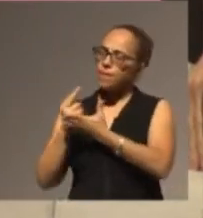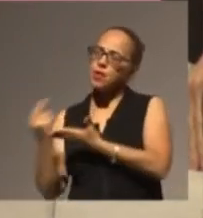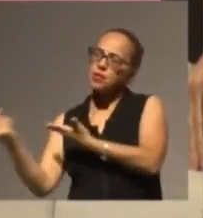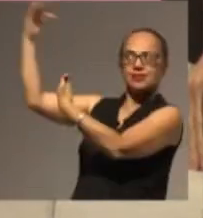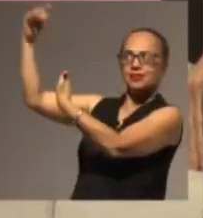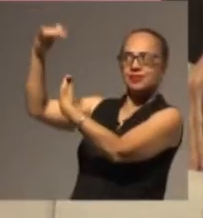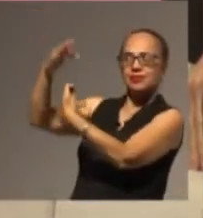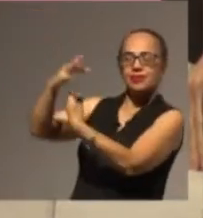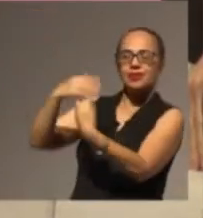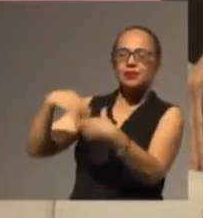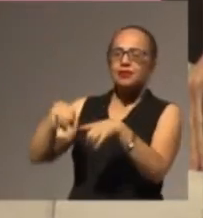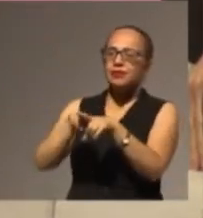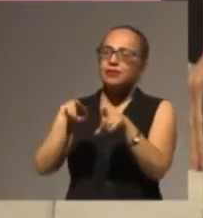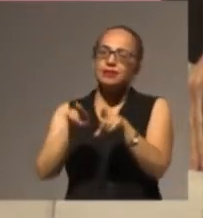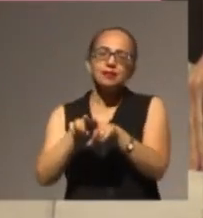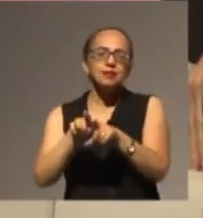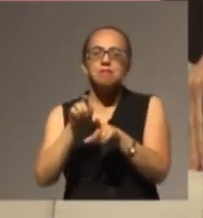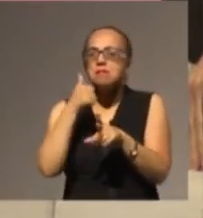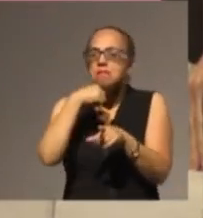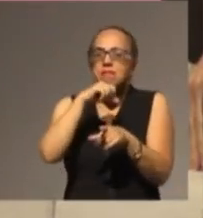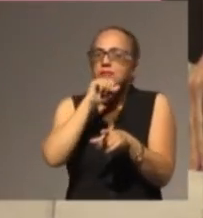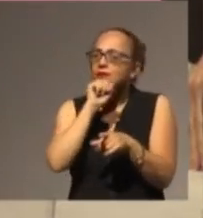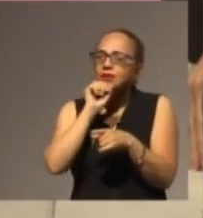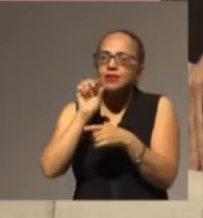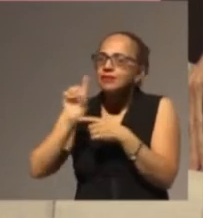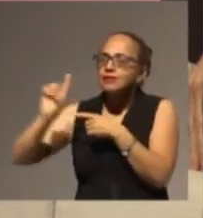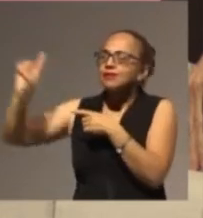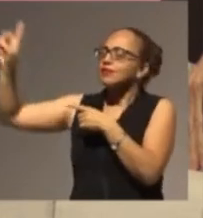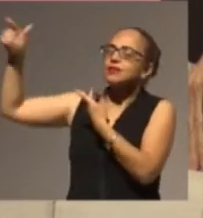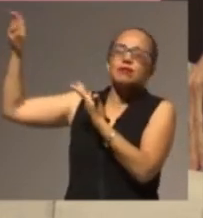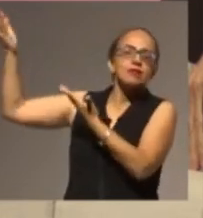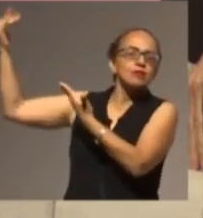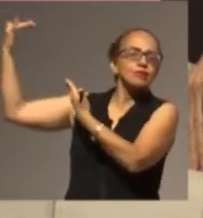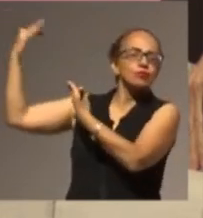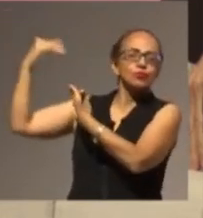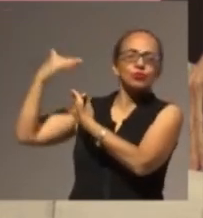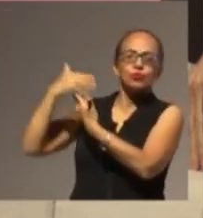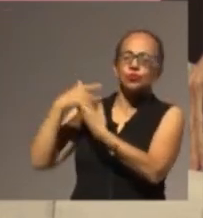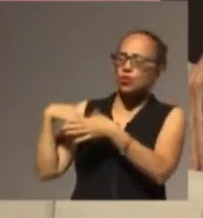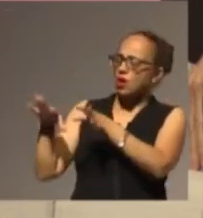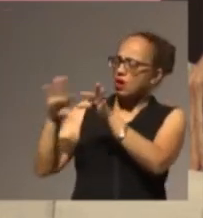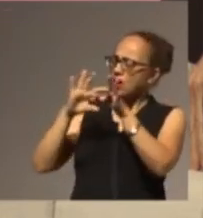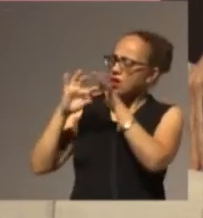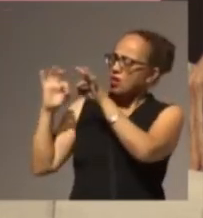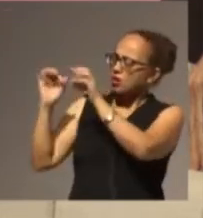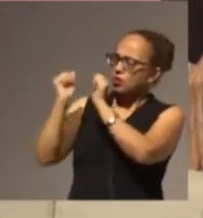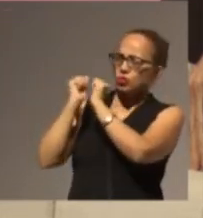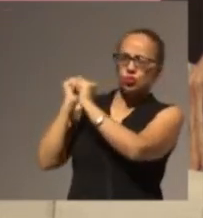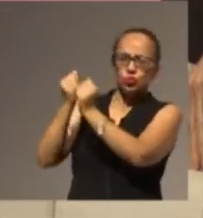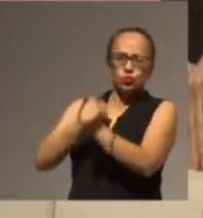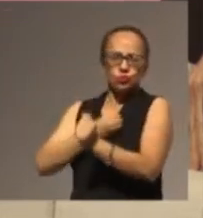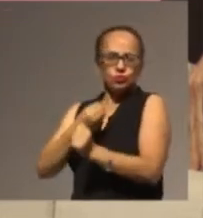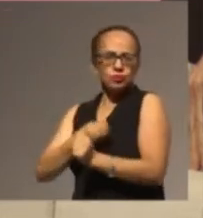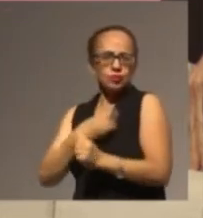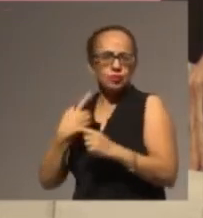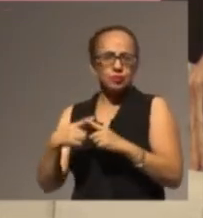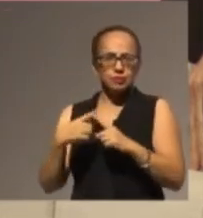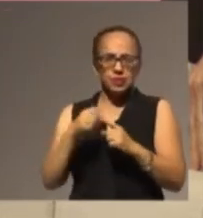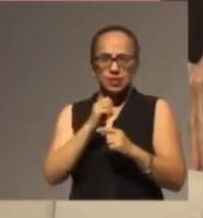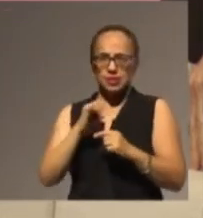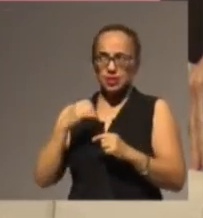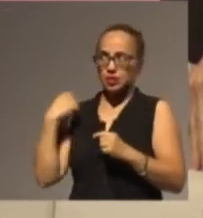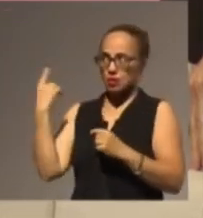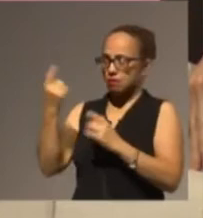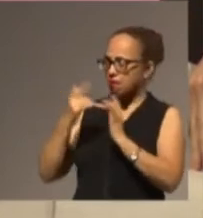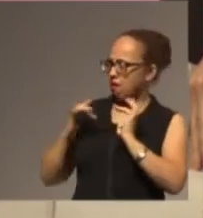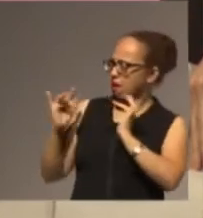um Pai, Deus. E uma coexistência que, quando nós nos colocamos em contato